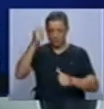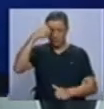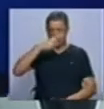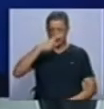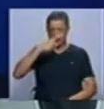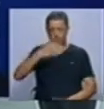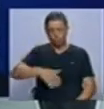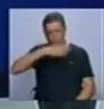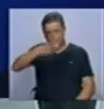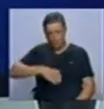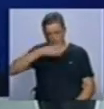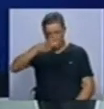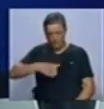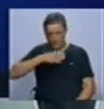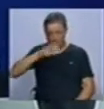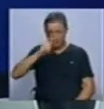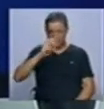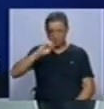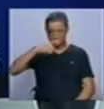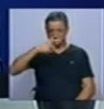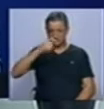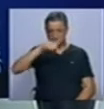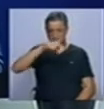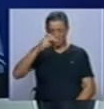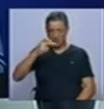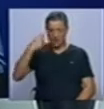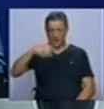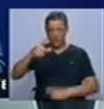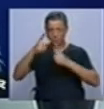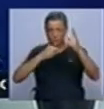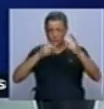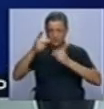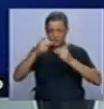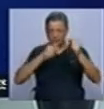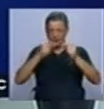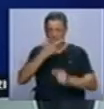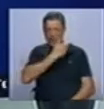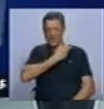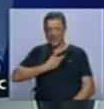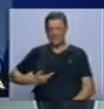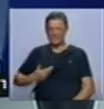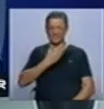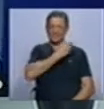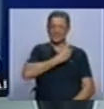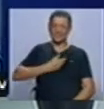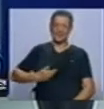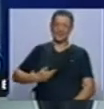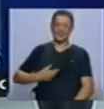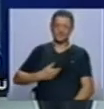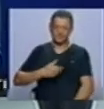vez. Então vamos lá. Estela, era uma vez uma estrela muito antiga. Das primeiras